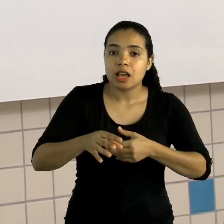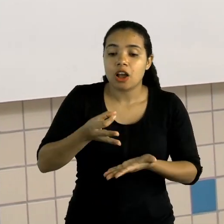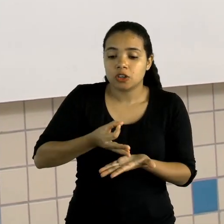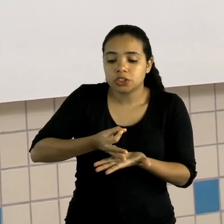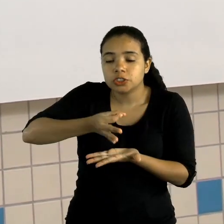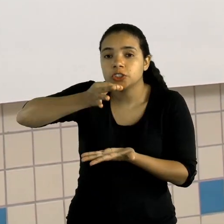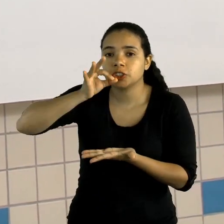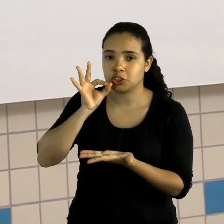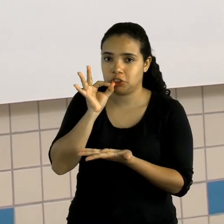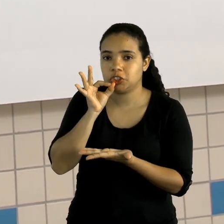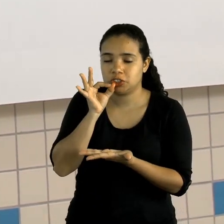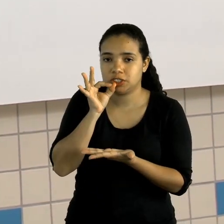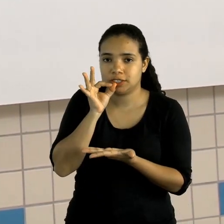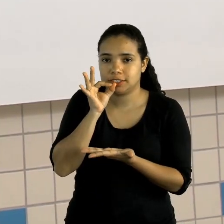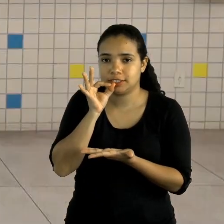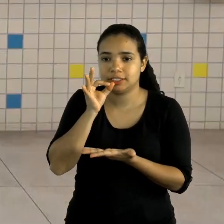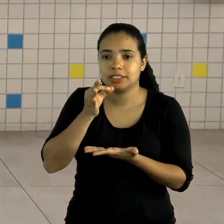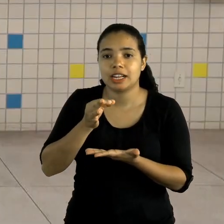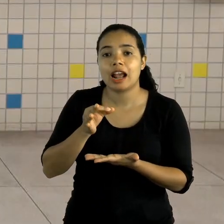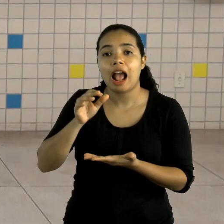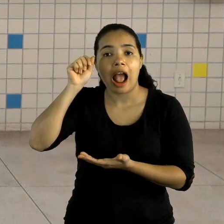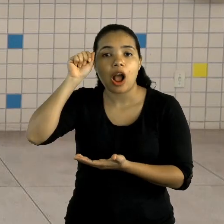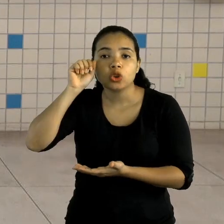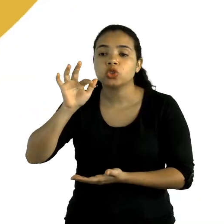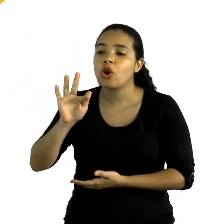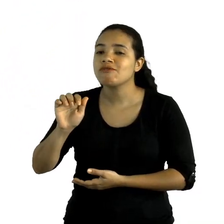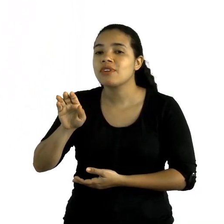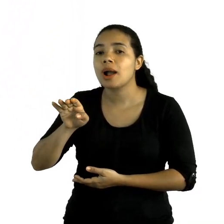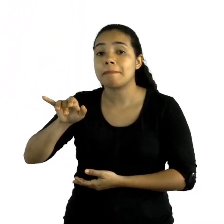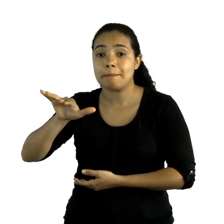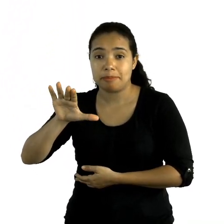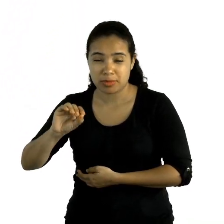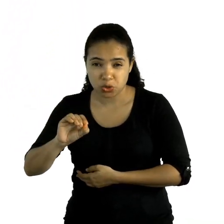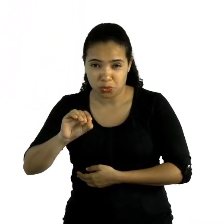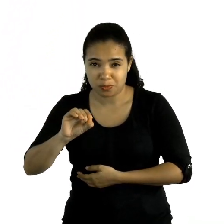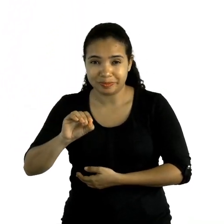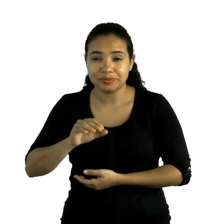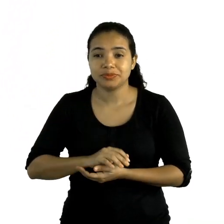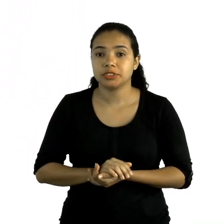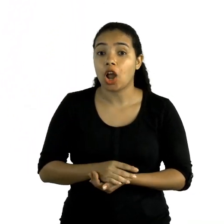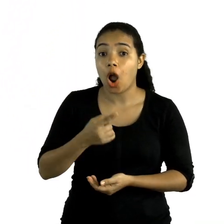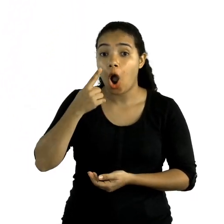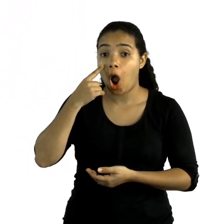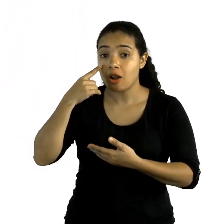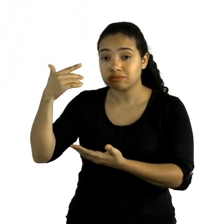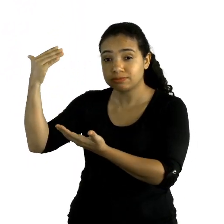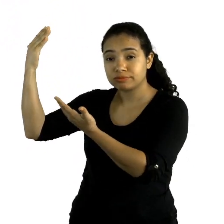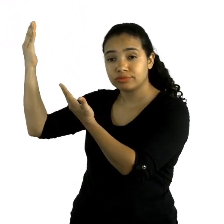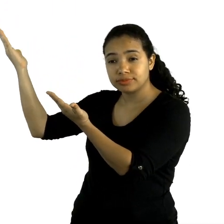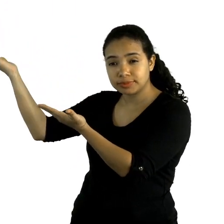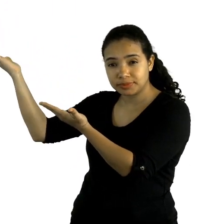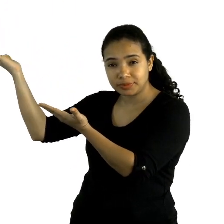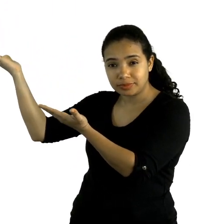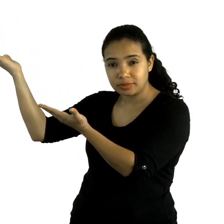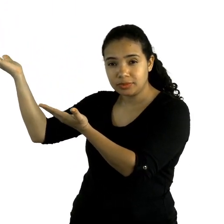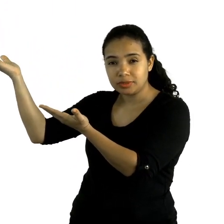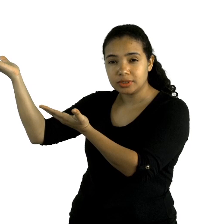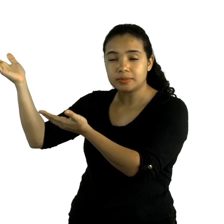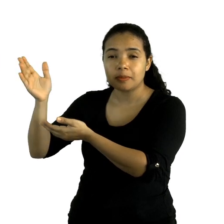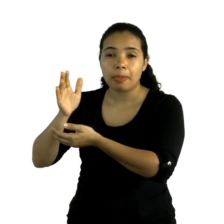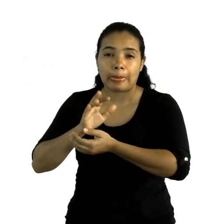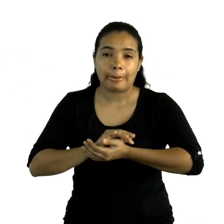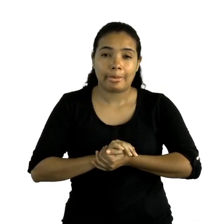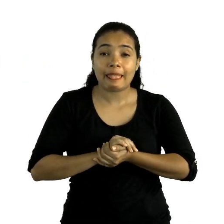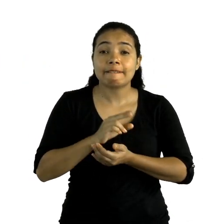Xícara, de Fábio Sergiucci. Vamos lá, olha só, quando você olha